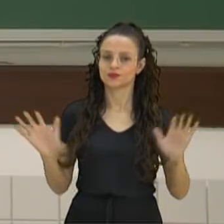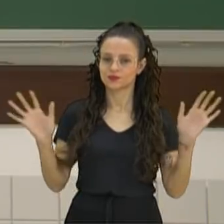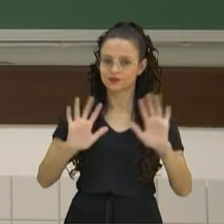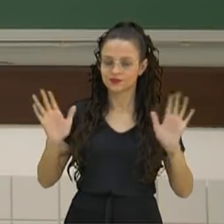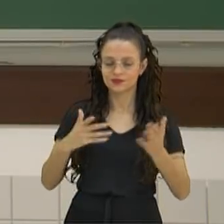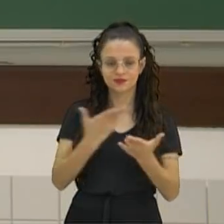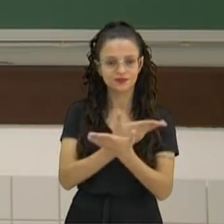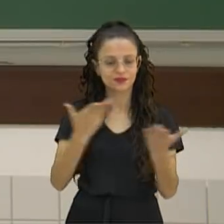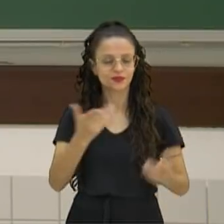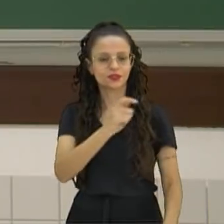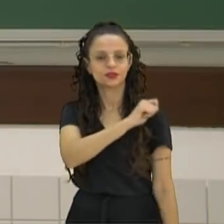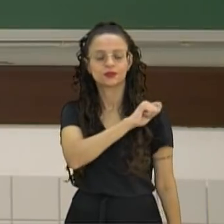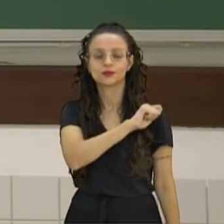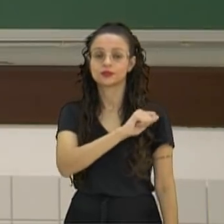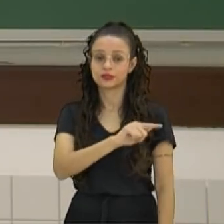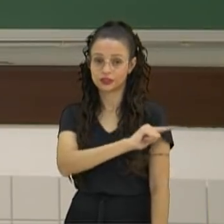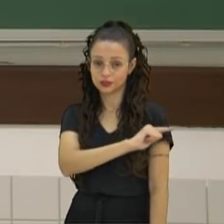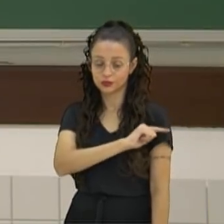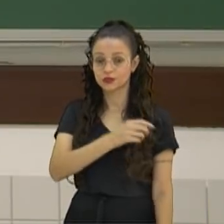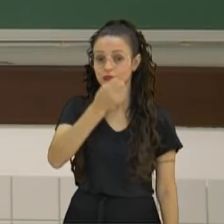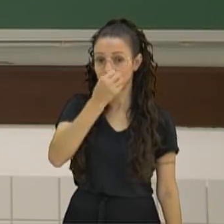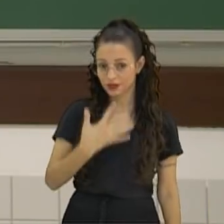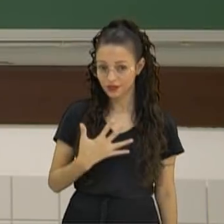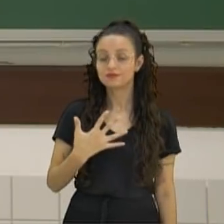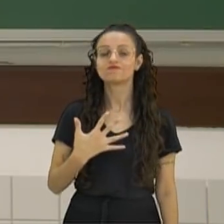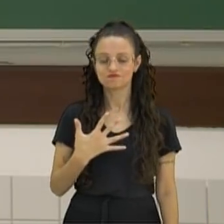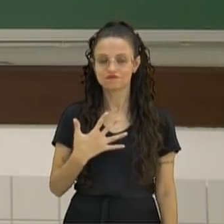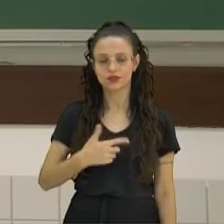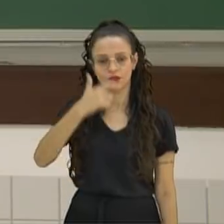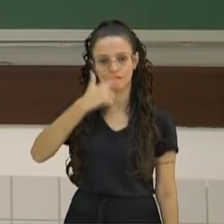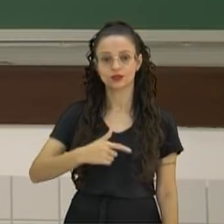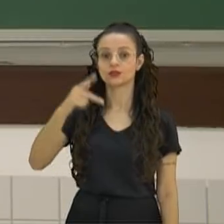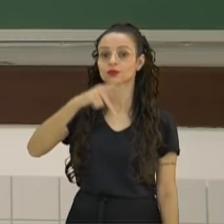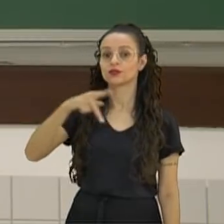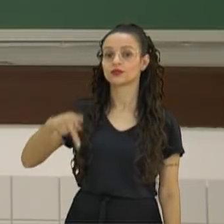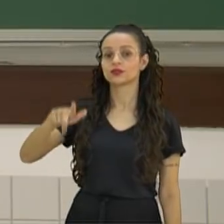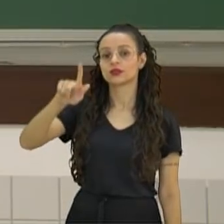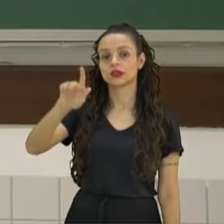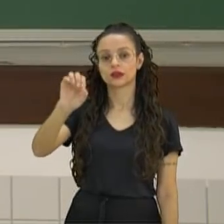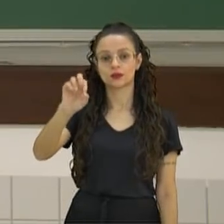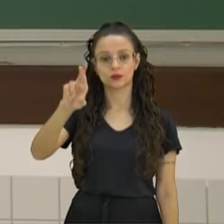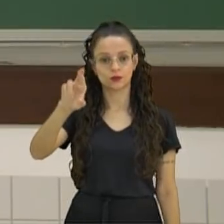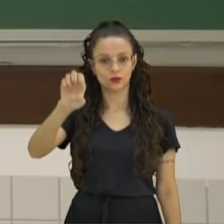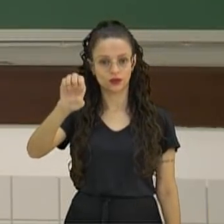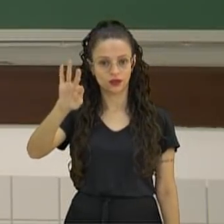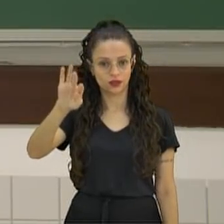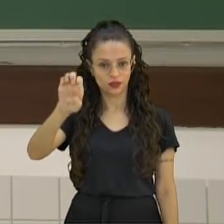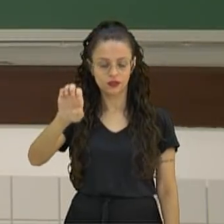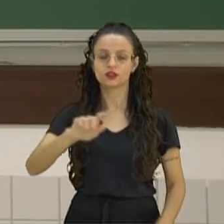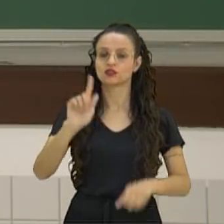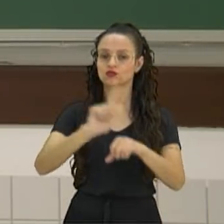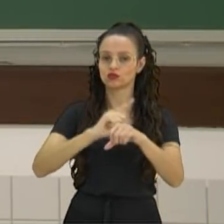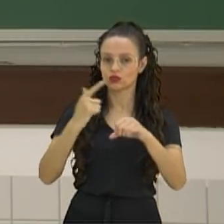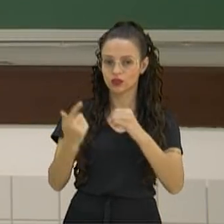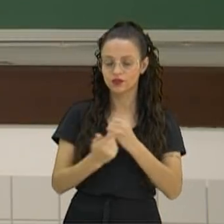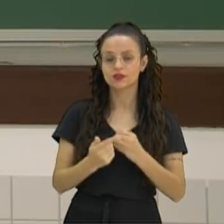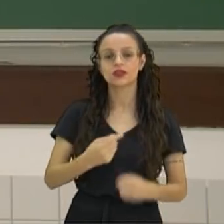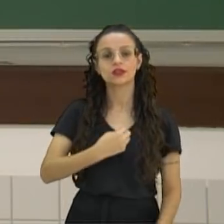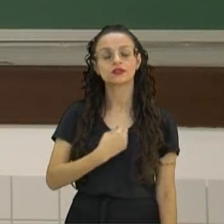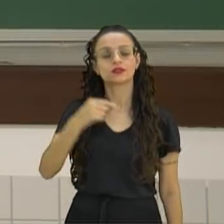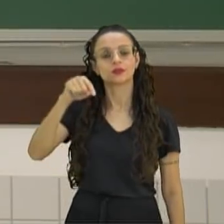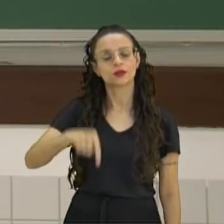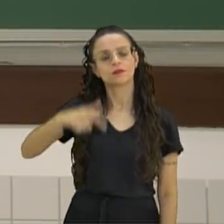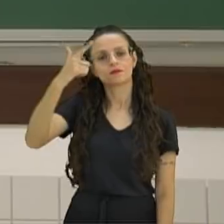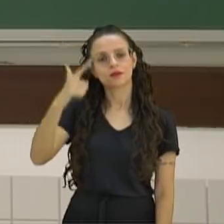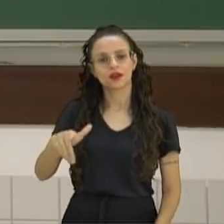Olá, meus queridos alunos do 7º ano, tudo bem com vocês? Eu sou a professora Gorete Wozniak, de Geografia, estamos aqui para mais